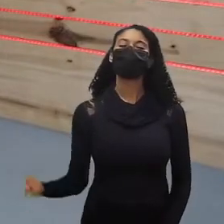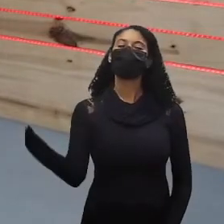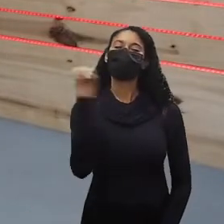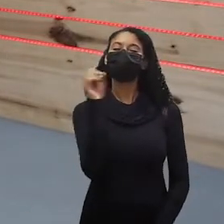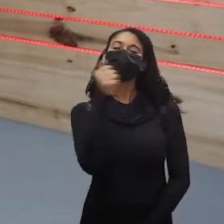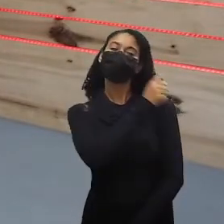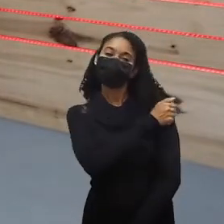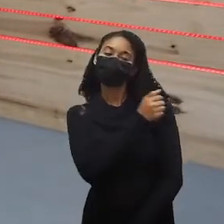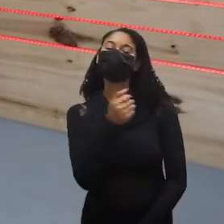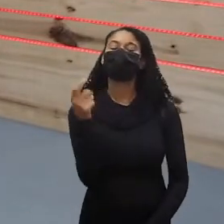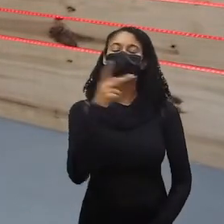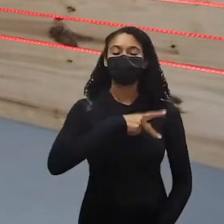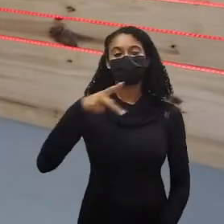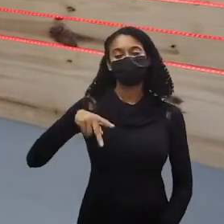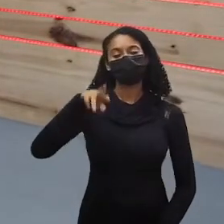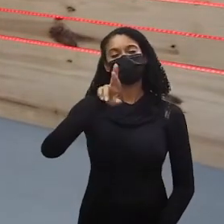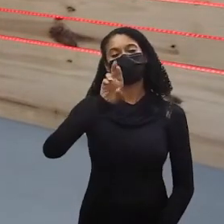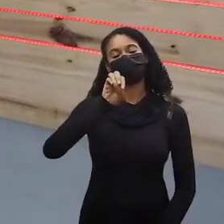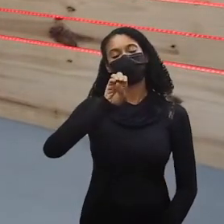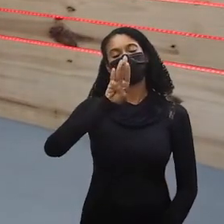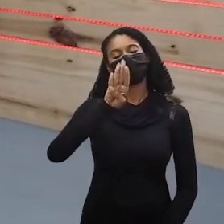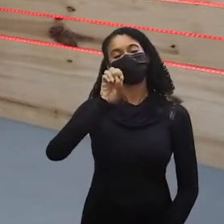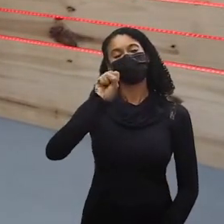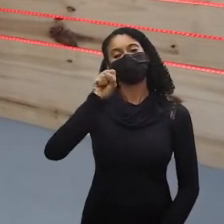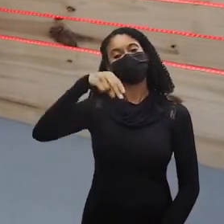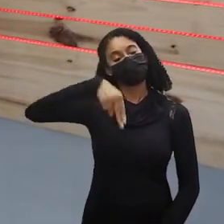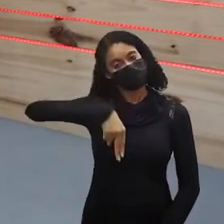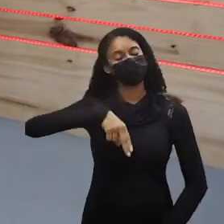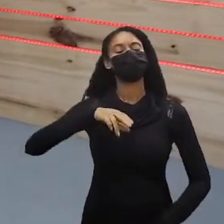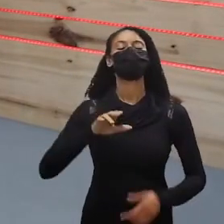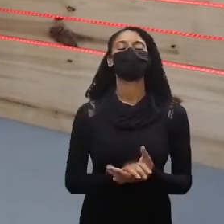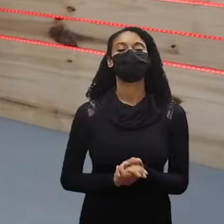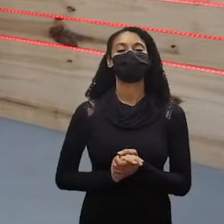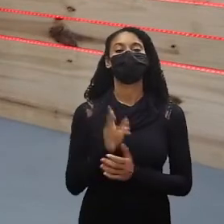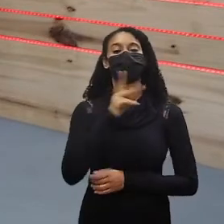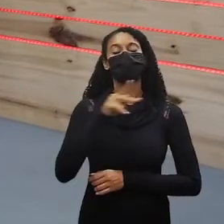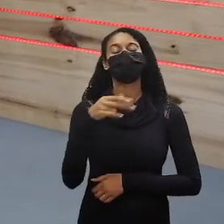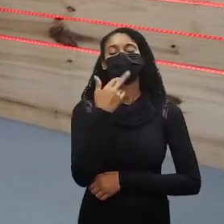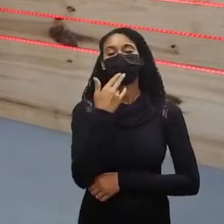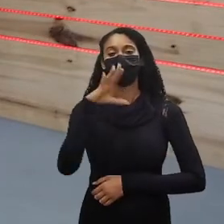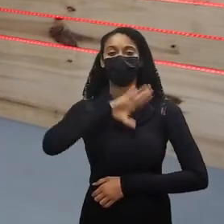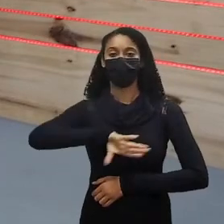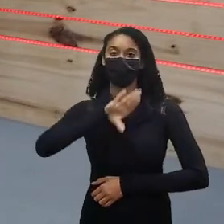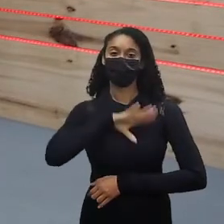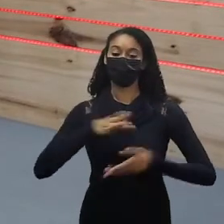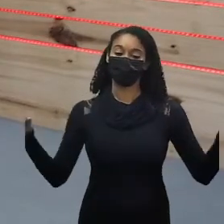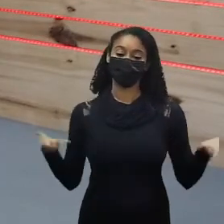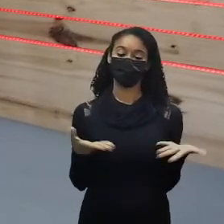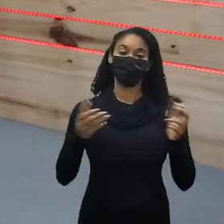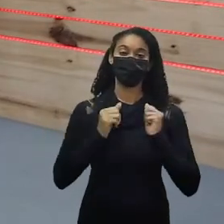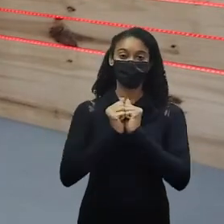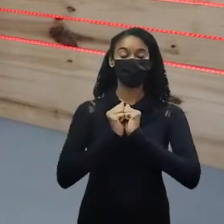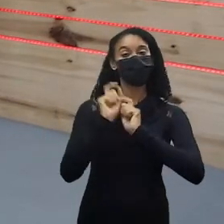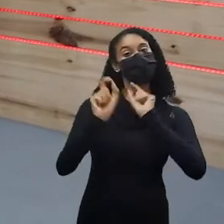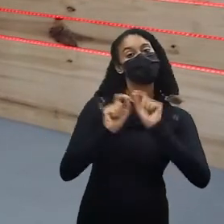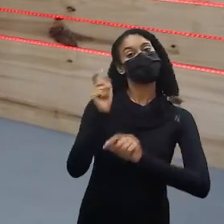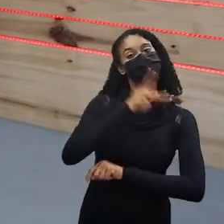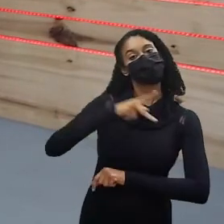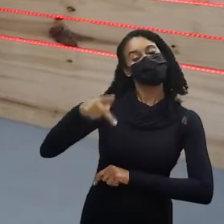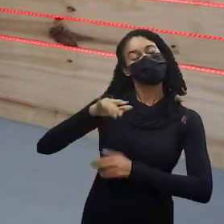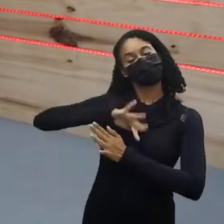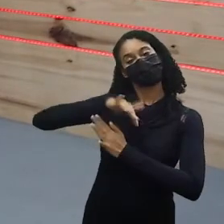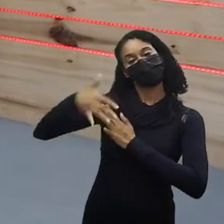Olá, estudantes! Eu sou o professor Robson Anselmo Tavares, professor de língua portuguesa. E hoje, juntamente com a professora